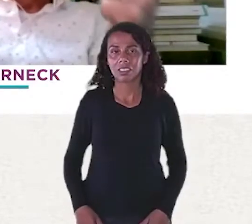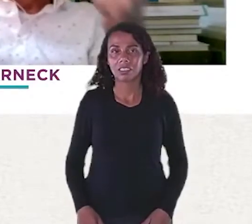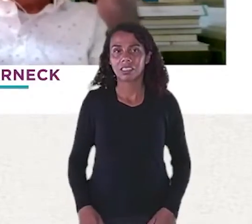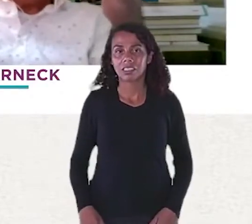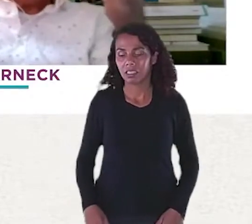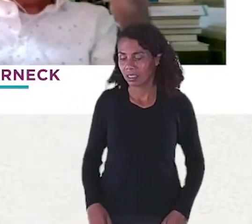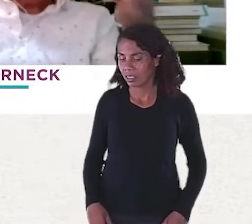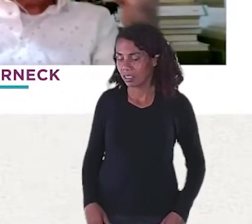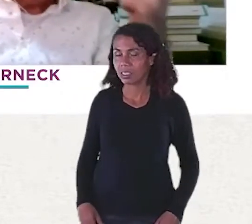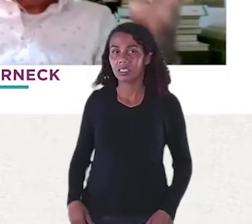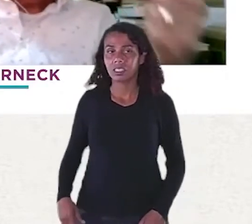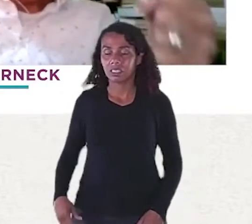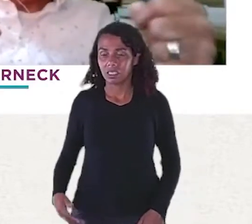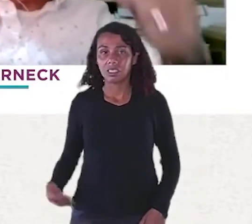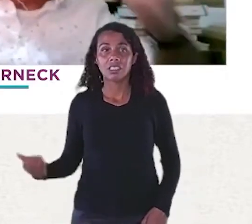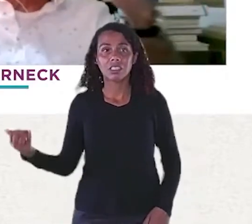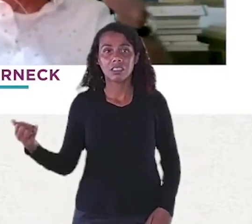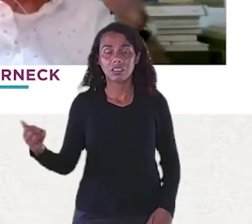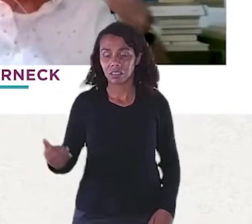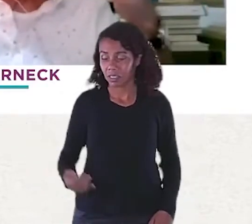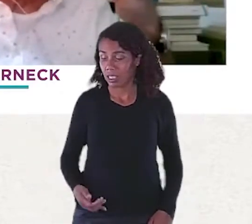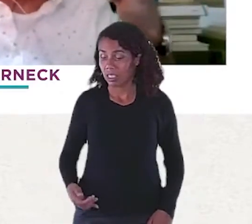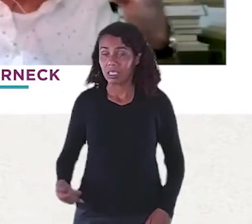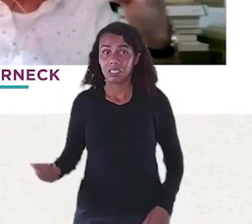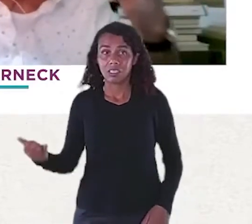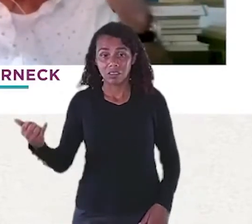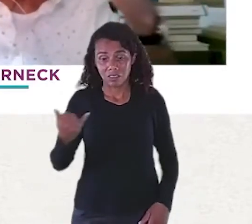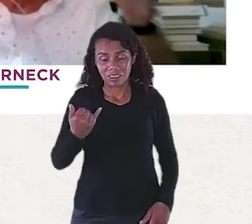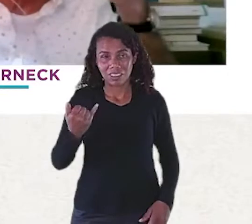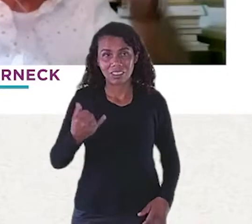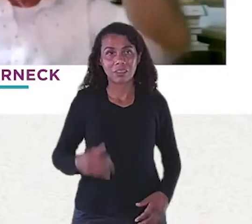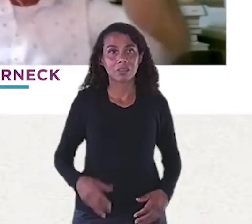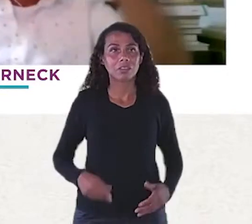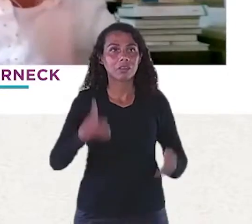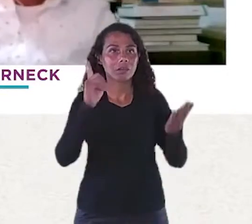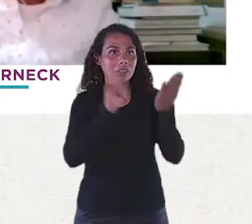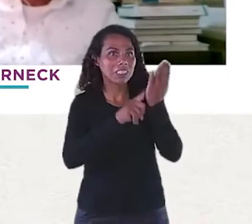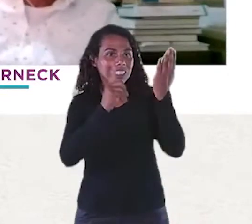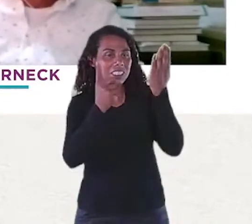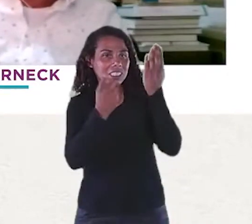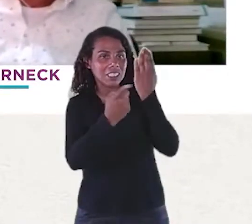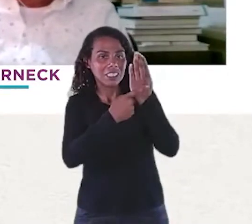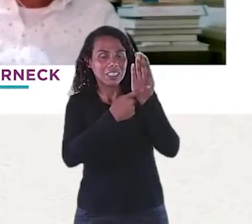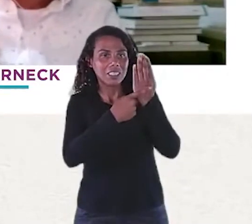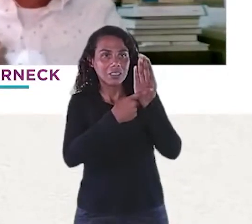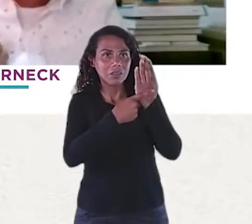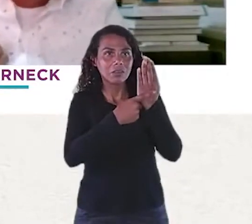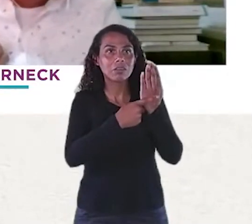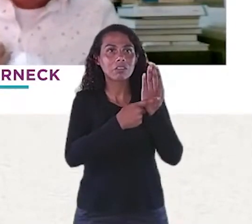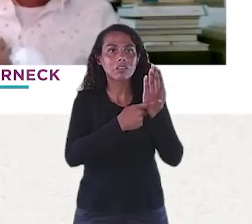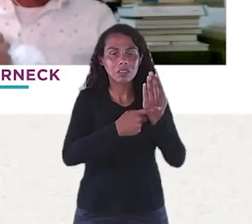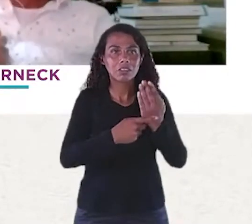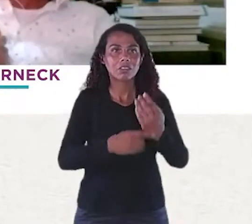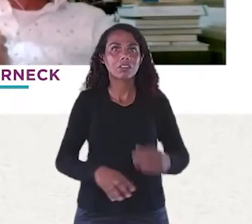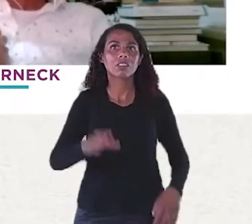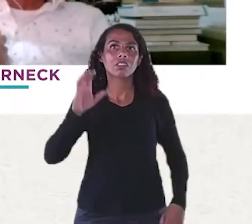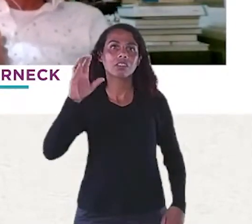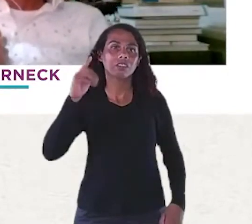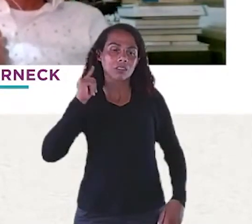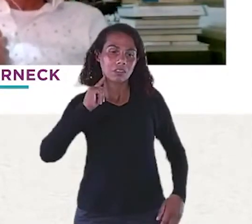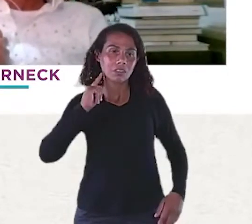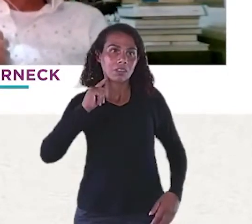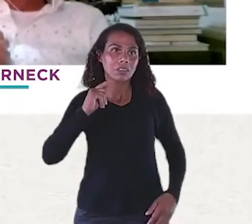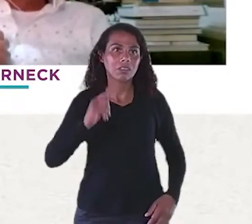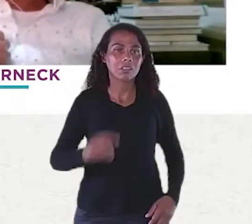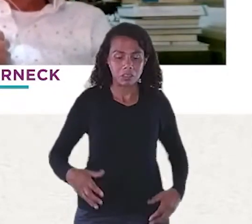assim: Minas é um útero pantanoso. Para mim,